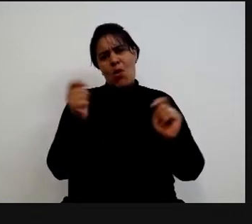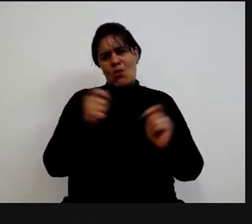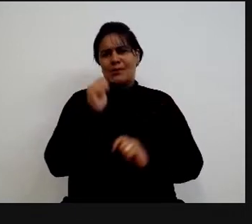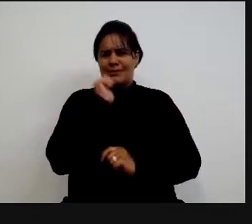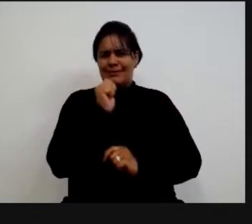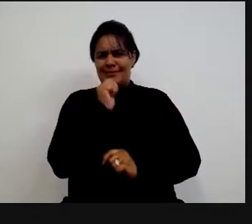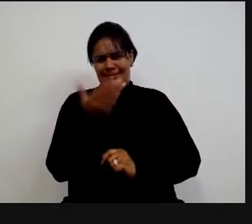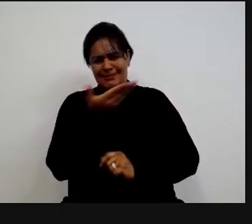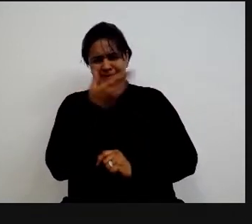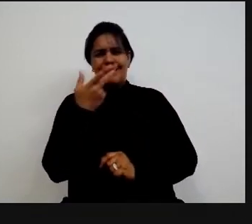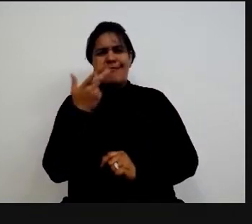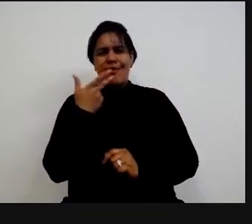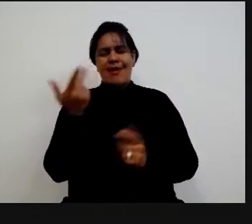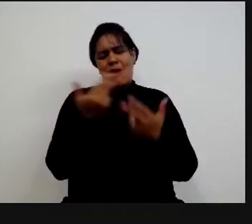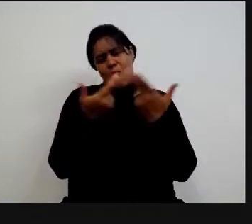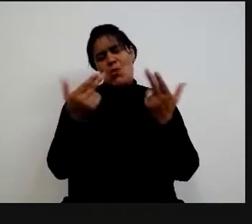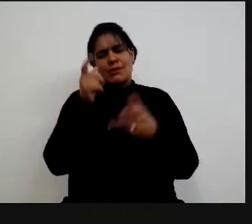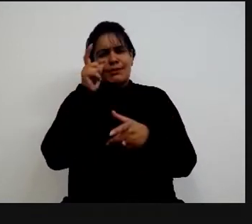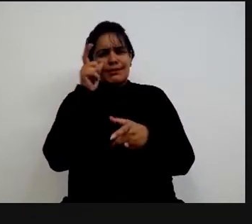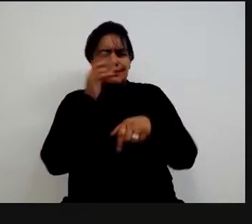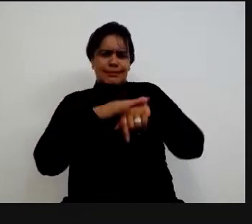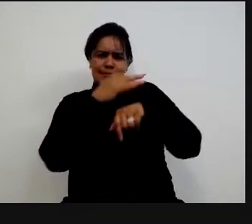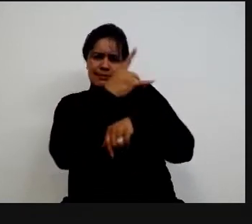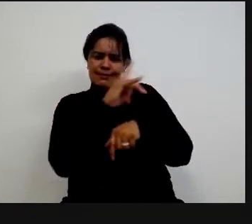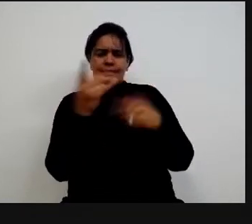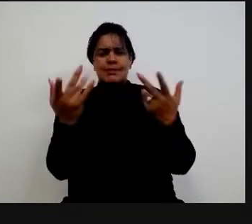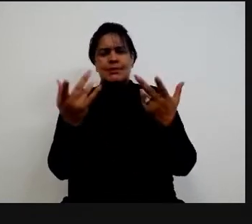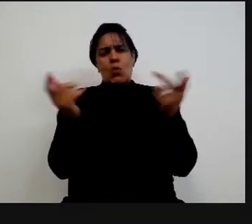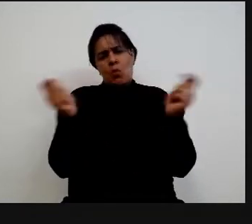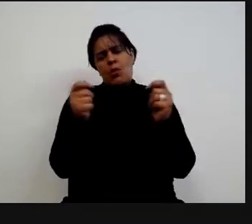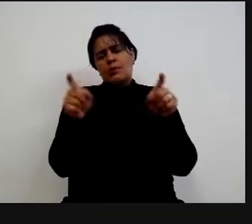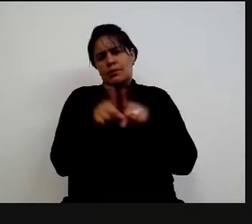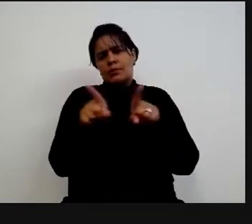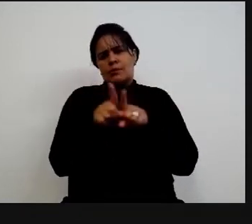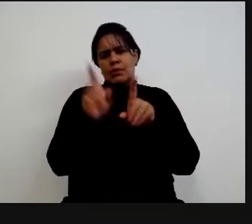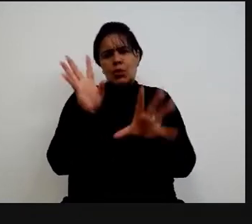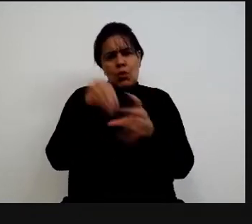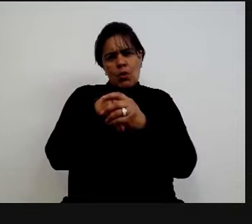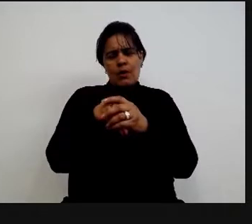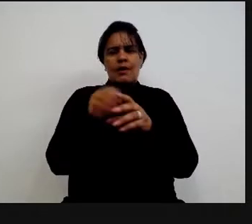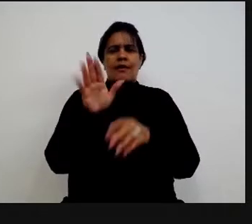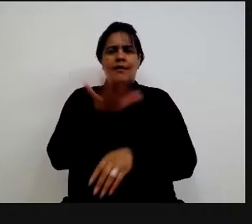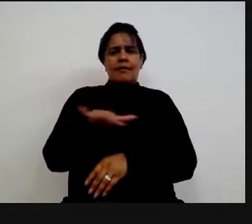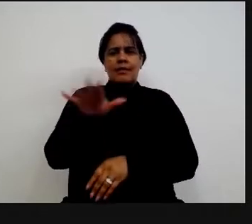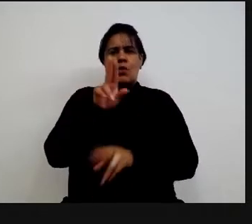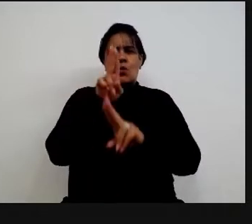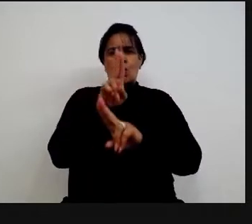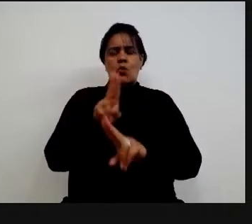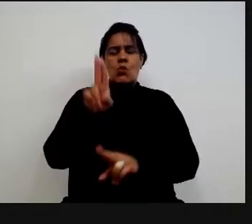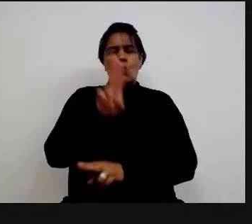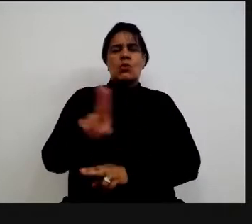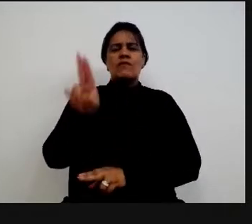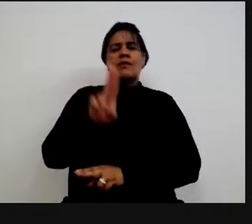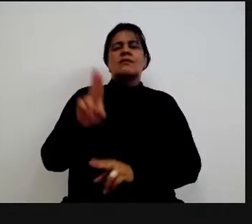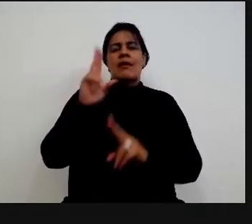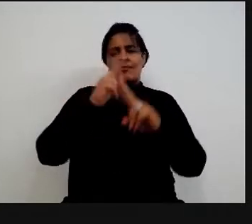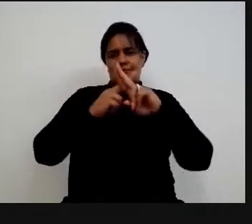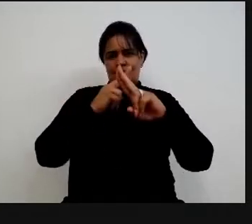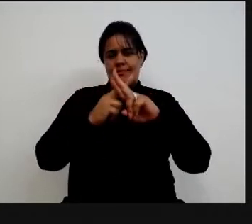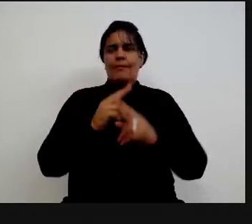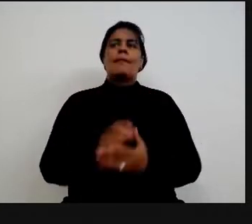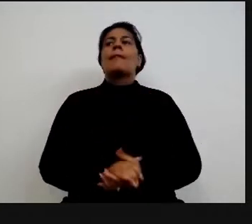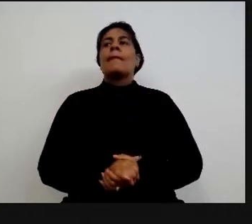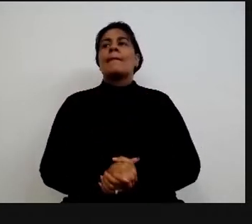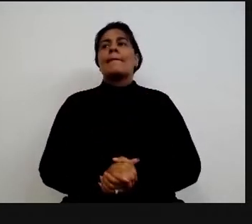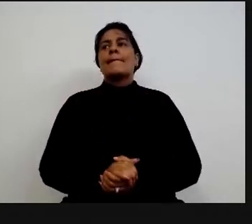alguma coisa que tenha te chamado a atenção, que você queira colocar, inclusive dentro da realidade da Universidade Caixa, Ana. Obrigado. Bom dia a todas e